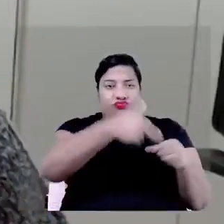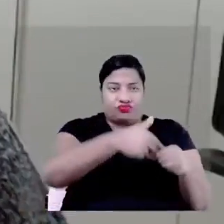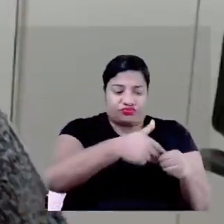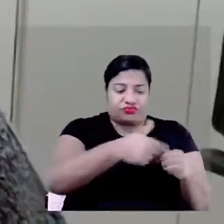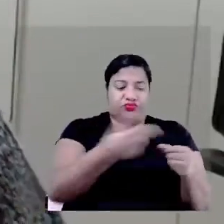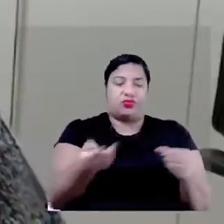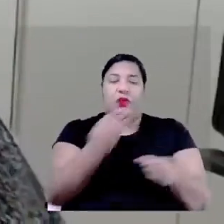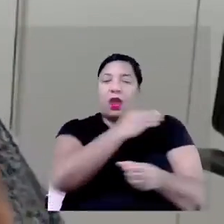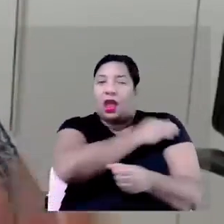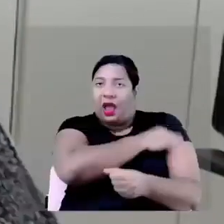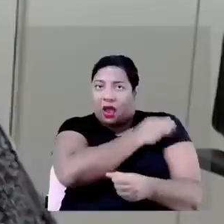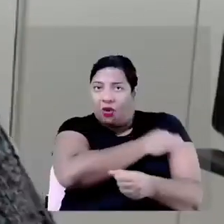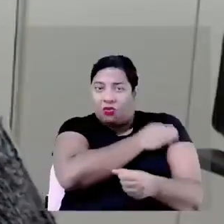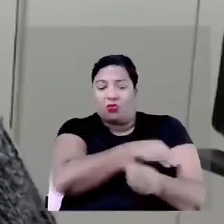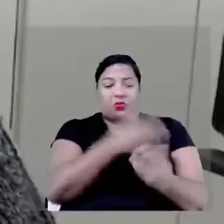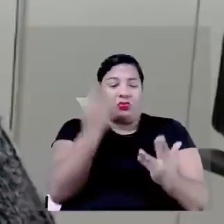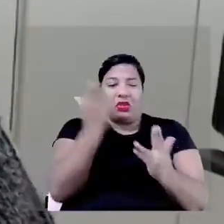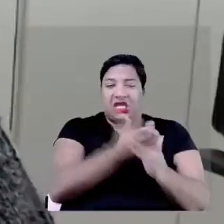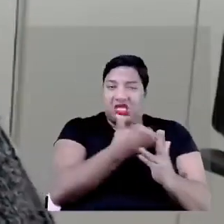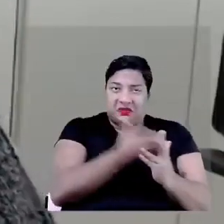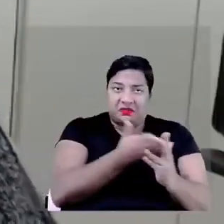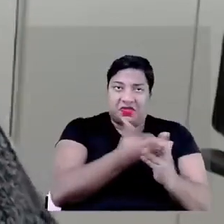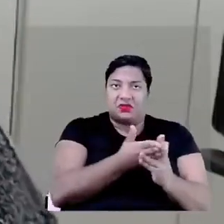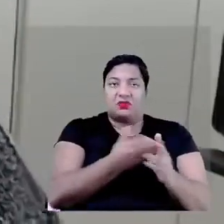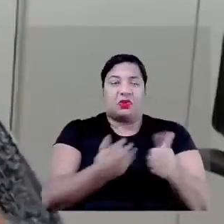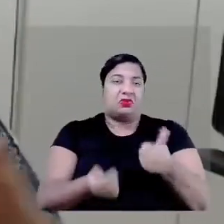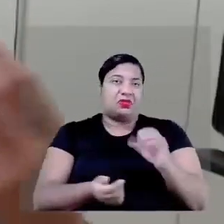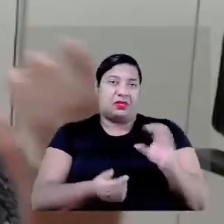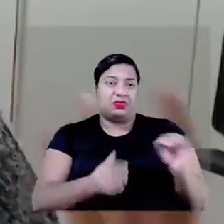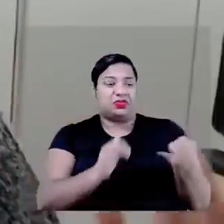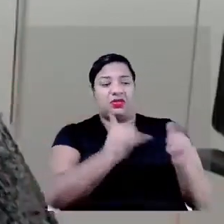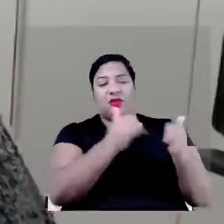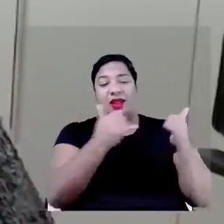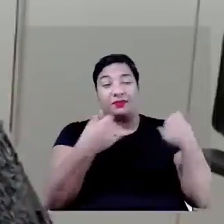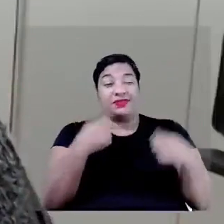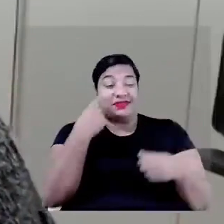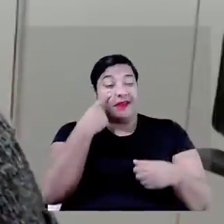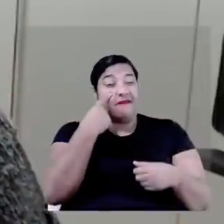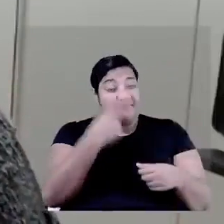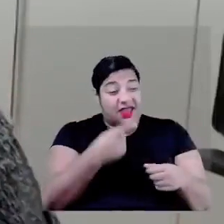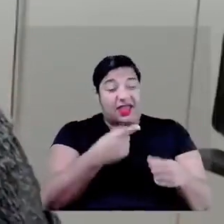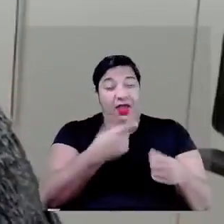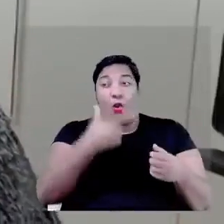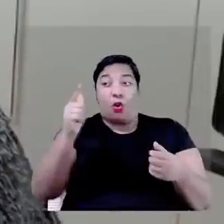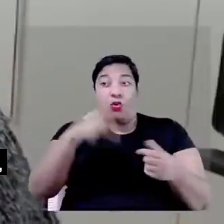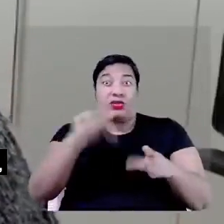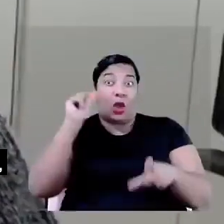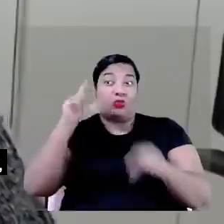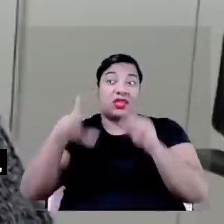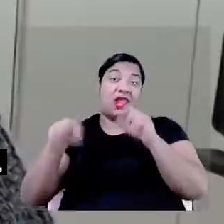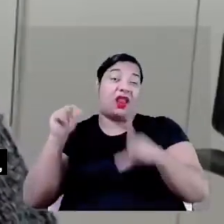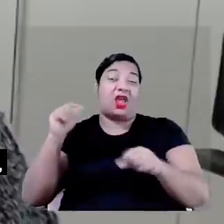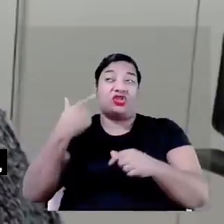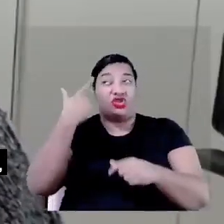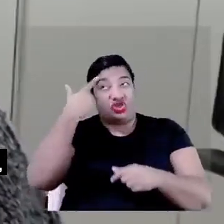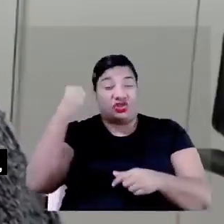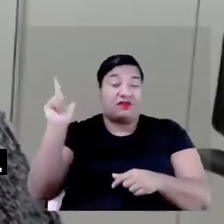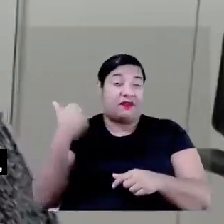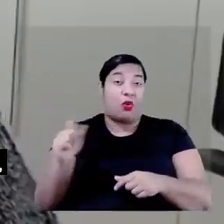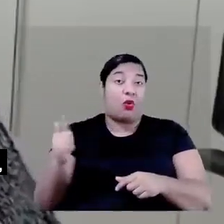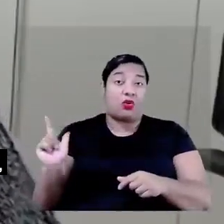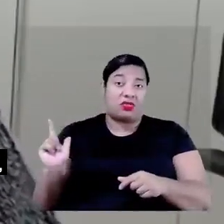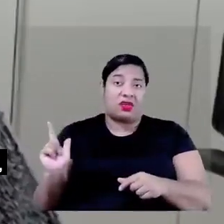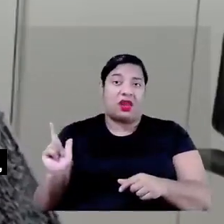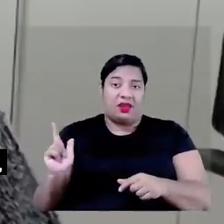de um veículo híbrido, seja de um veículo 100% elétrico. Então, existem muitas alternativas no mercado. Eu acho que